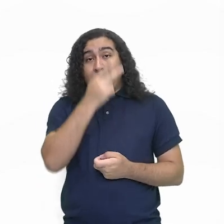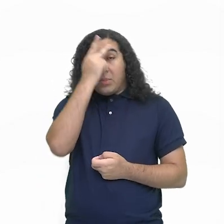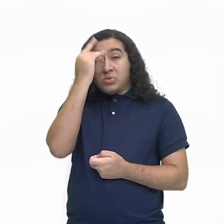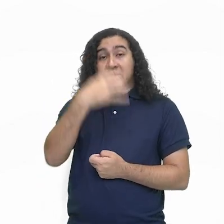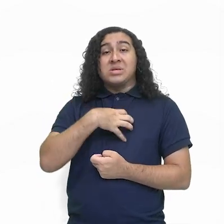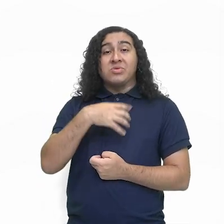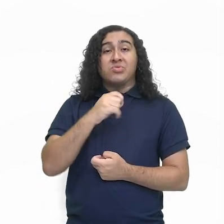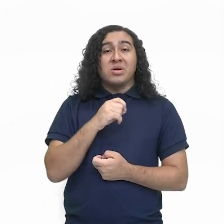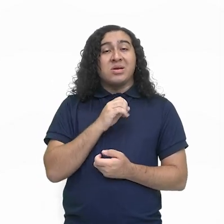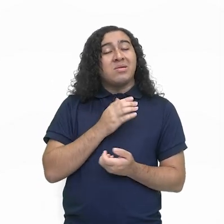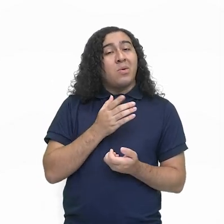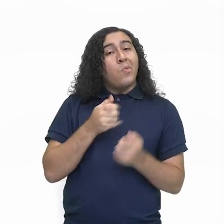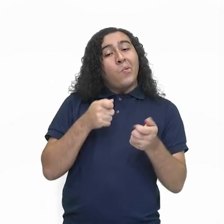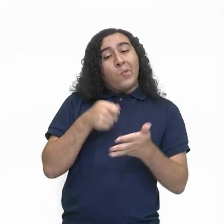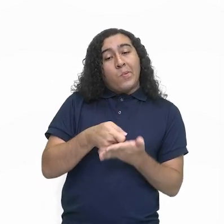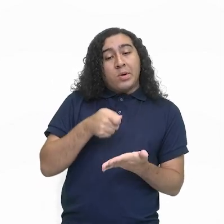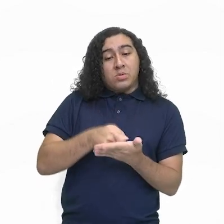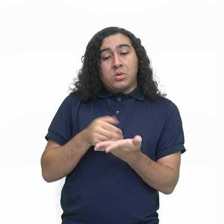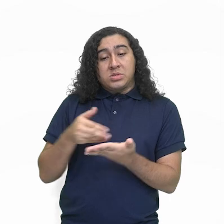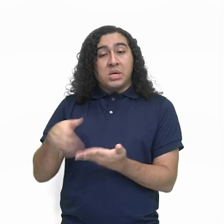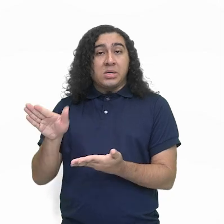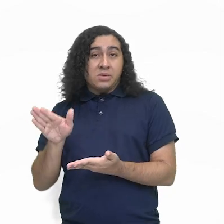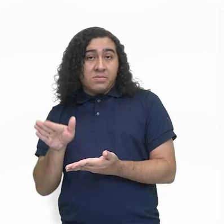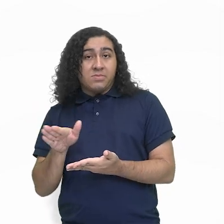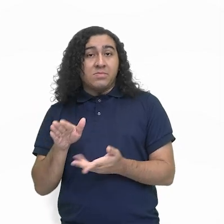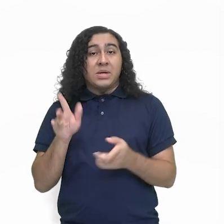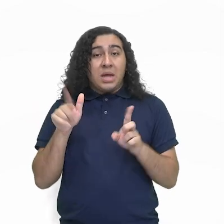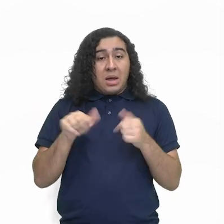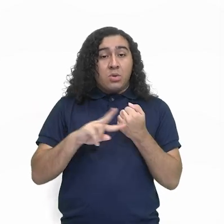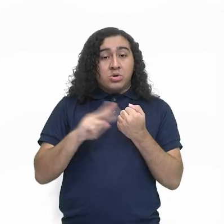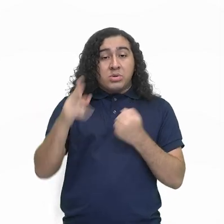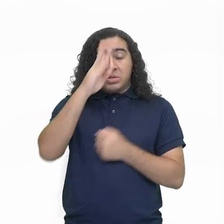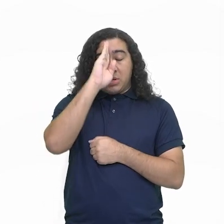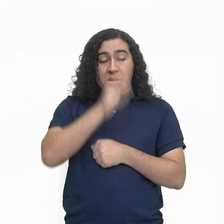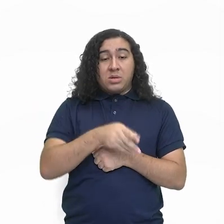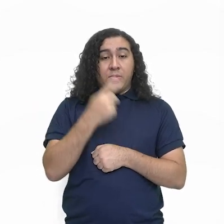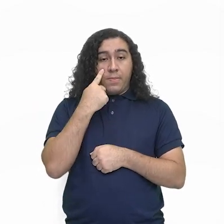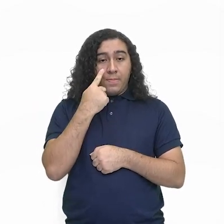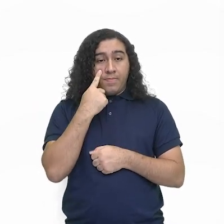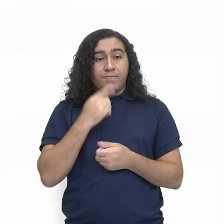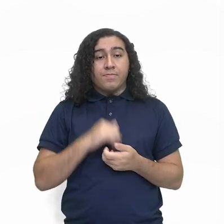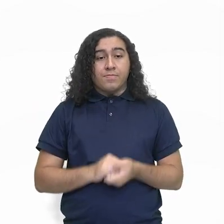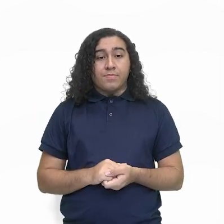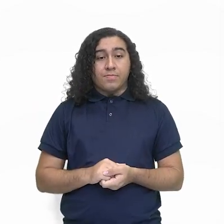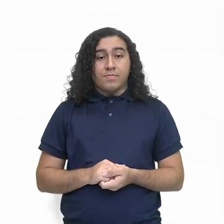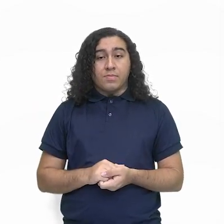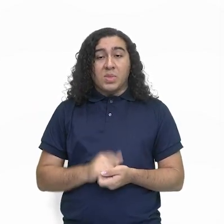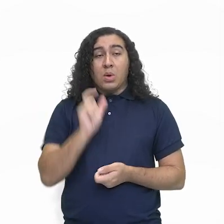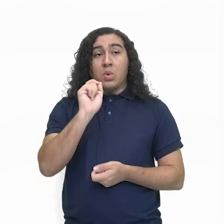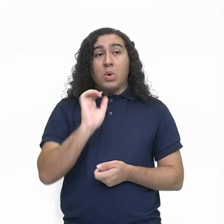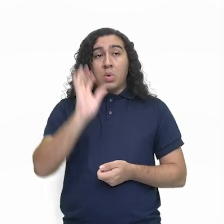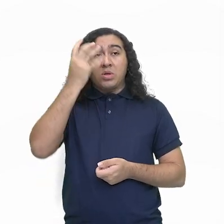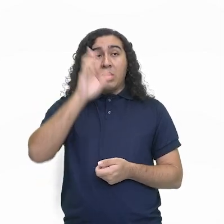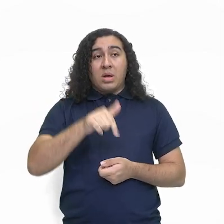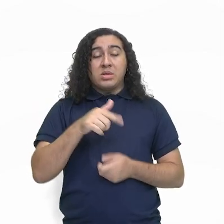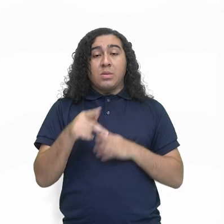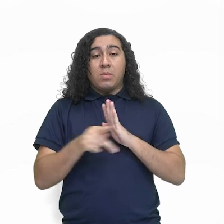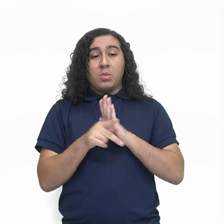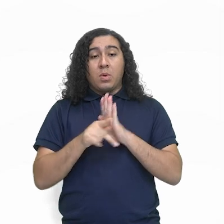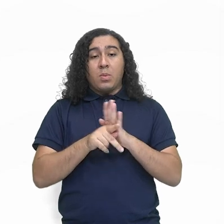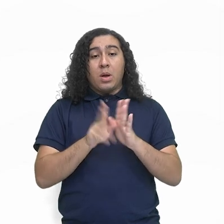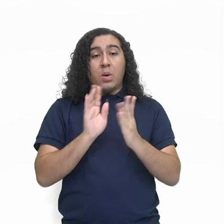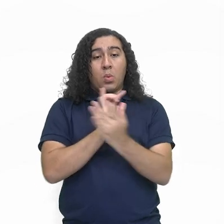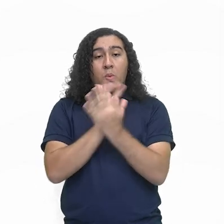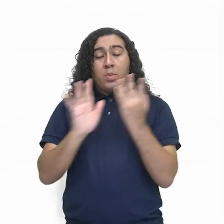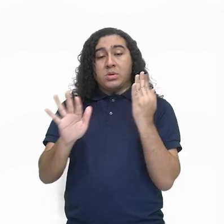pessoa sair de onde ela está. E isso é reflexo direto, como a gente vai ver na próxima tela ali, né, do que aconteceu com essa